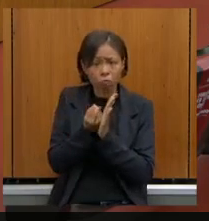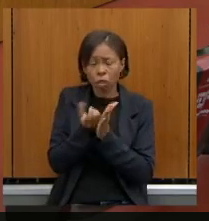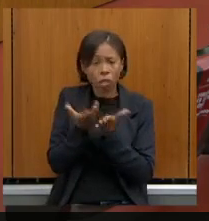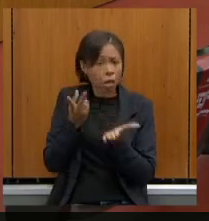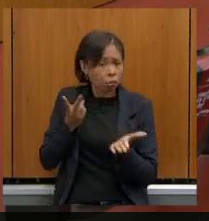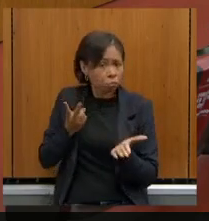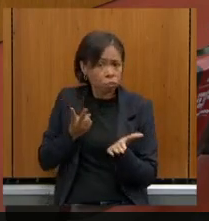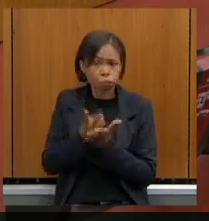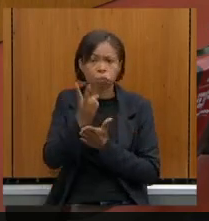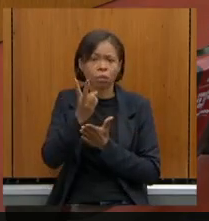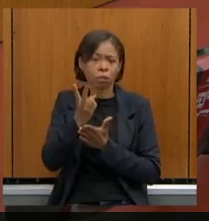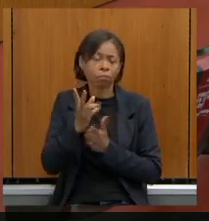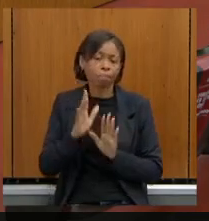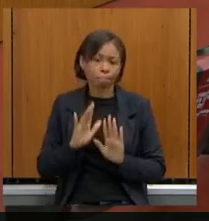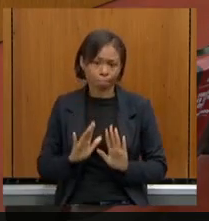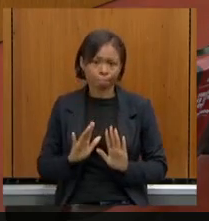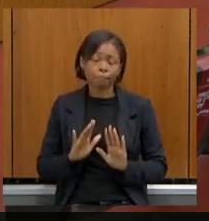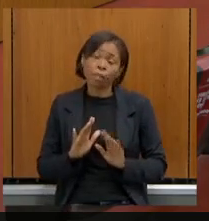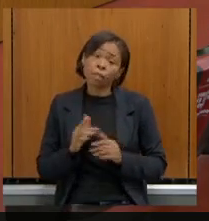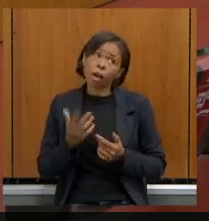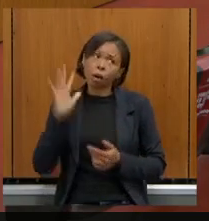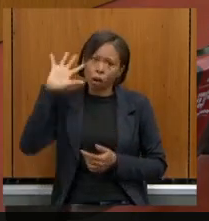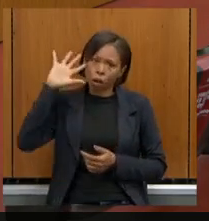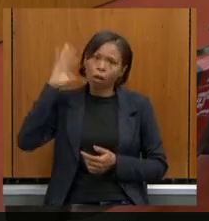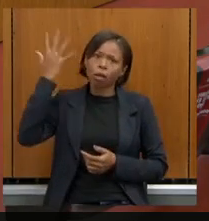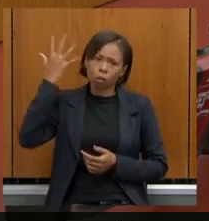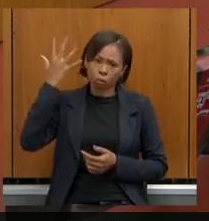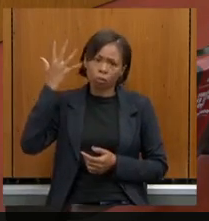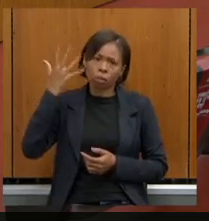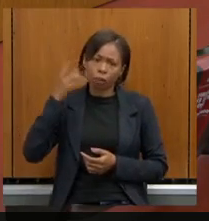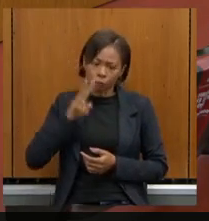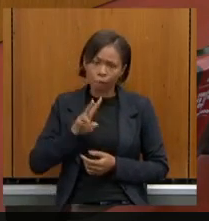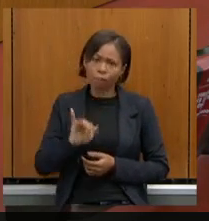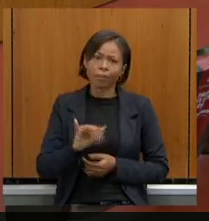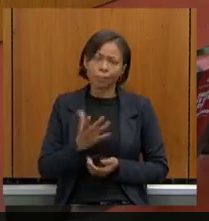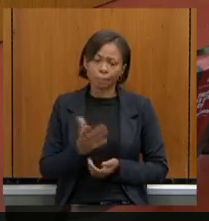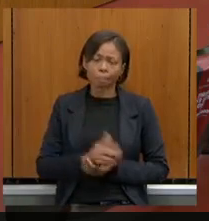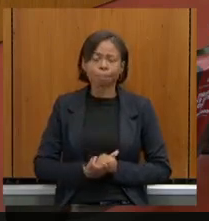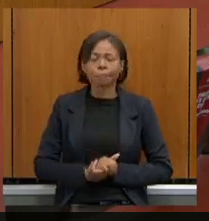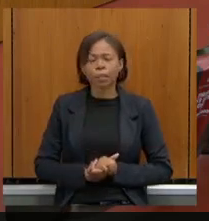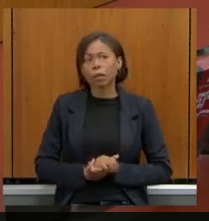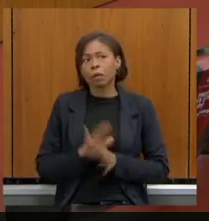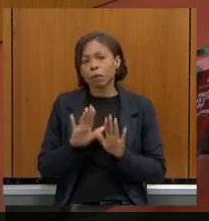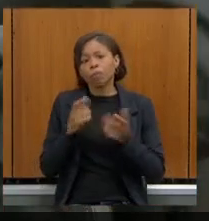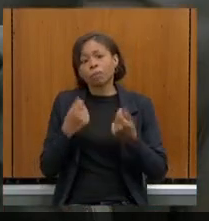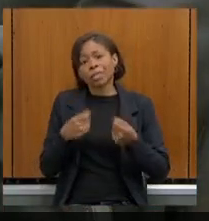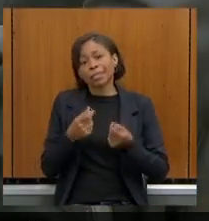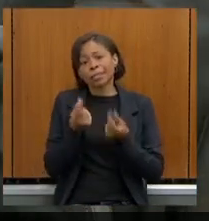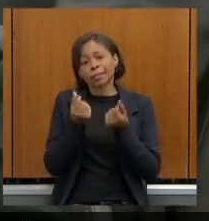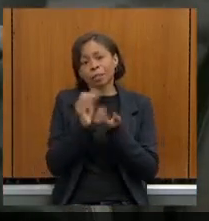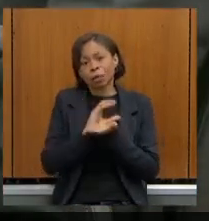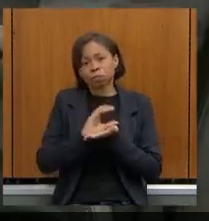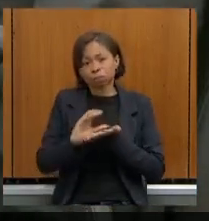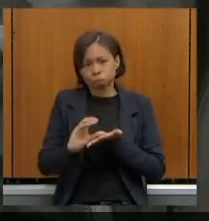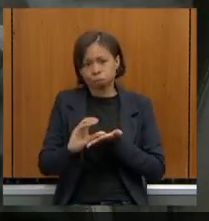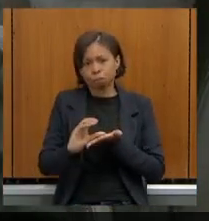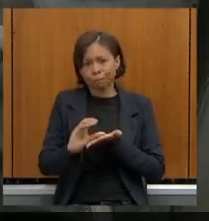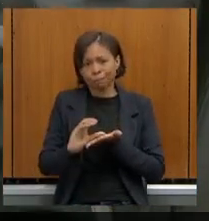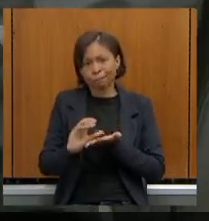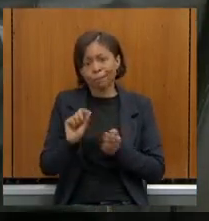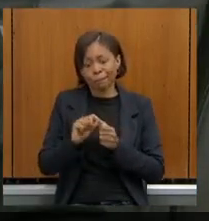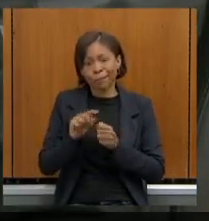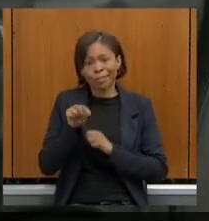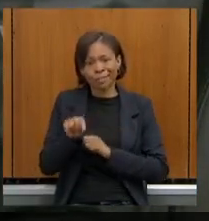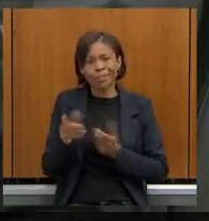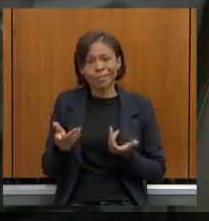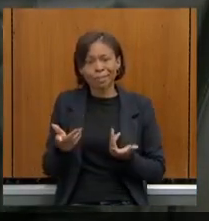então a questão solução resolvida ela será precisamos de recursos para isso então